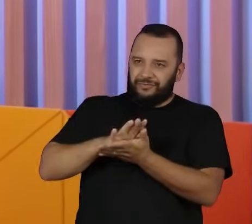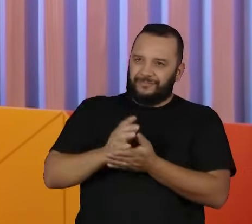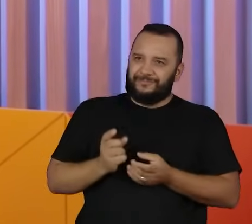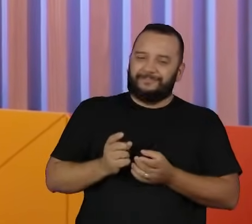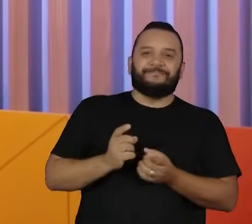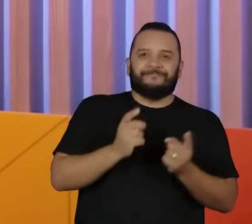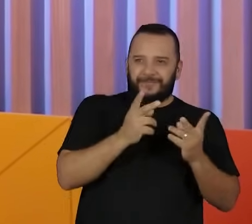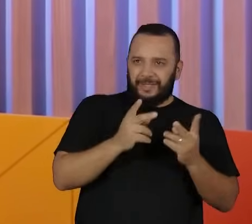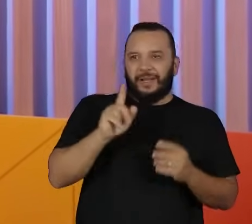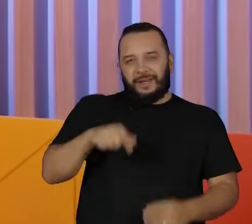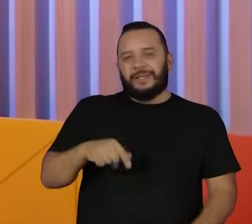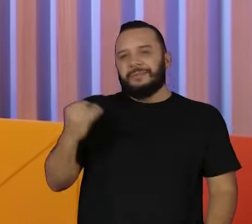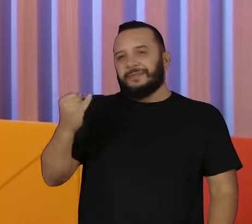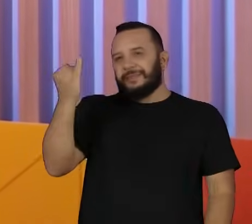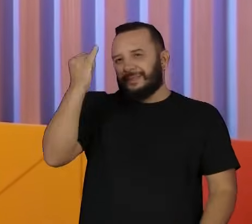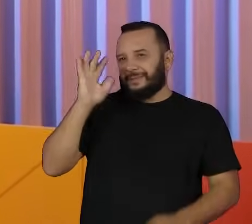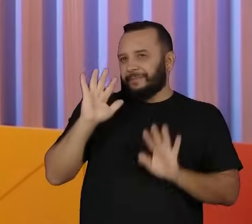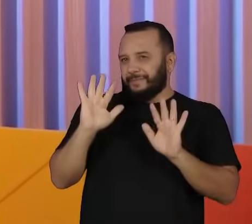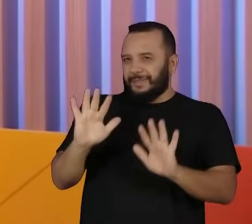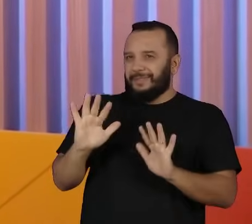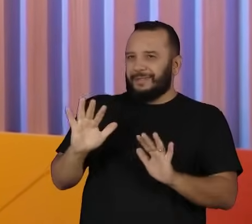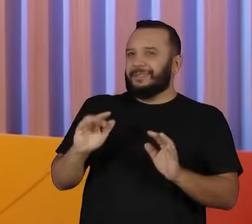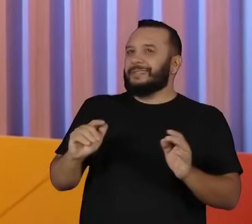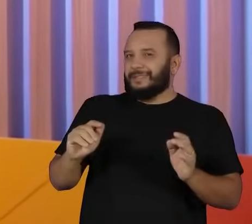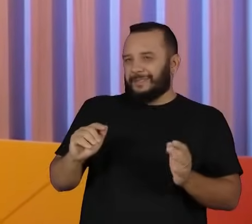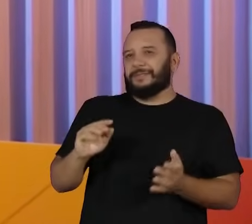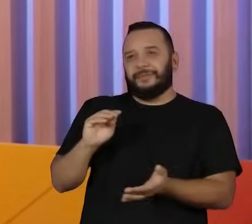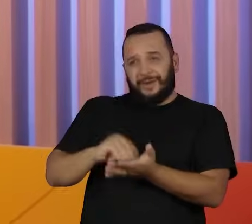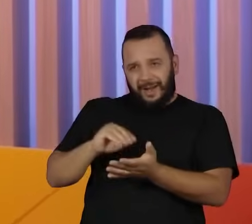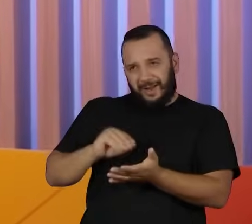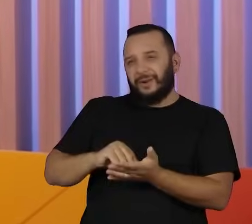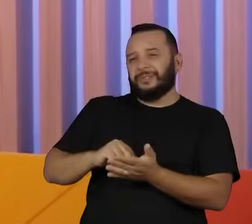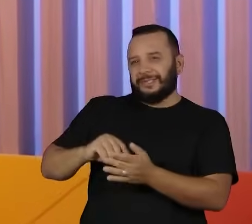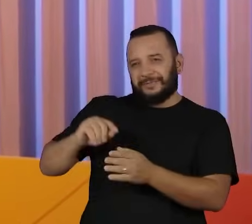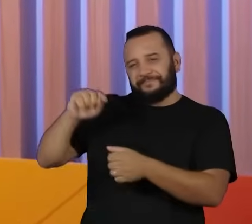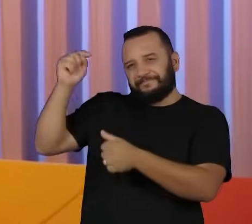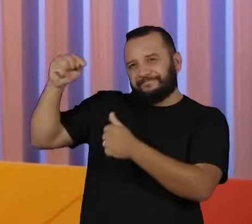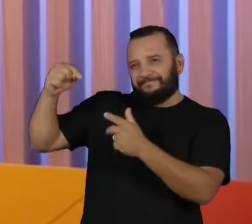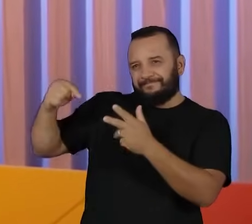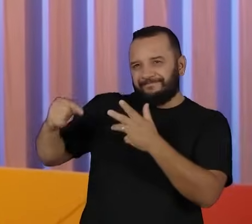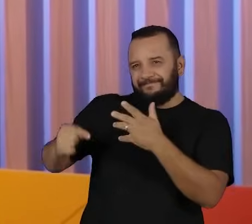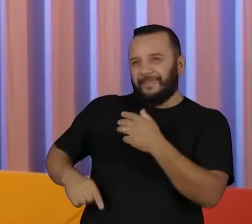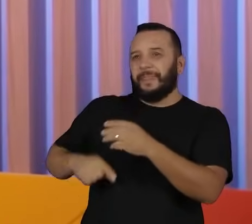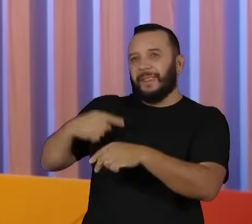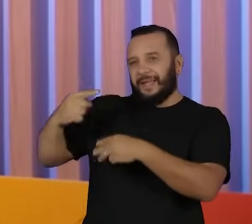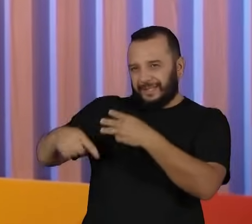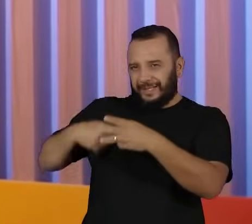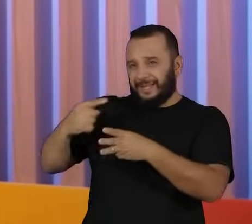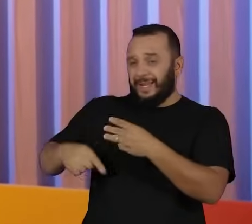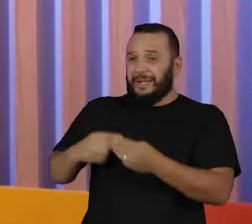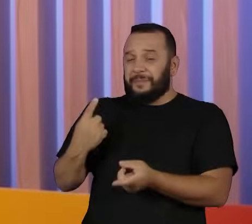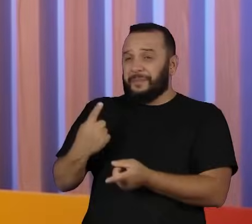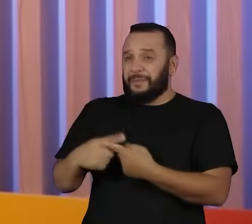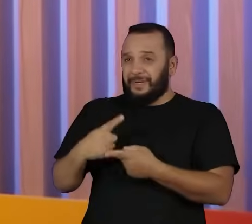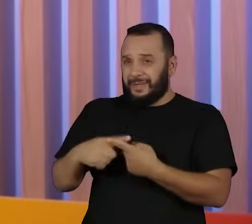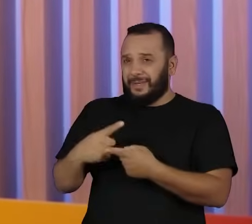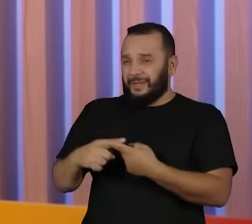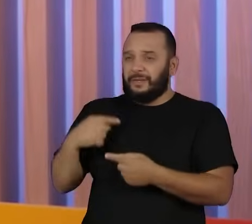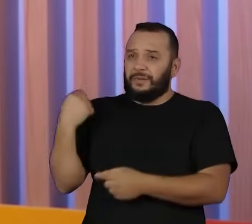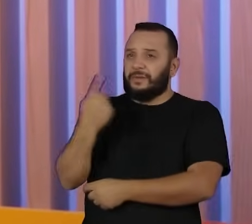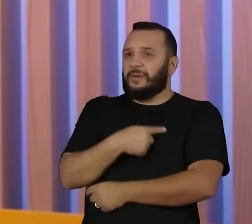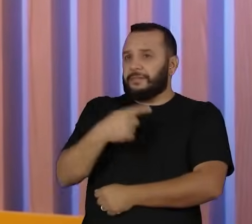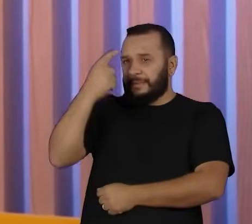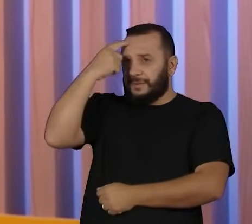muito importante, mas existe um potencial inexplorado nesse nosso Brasil das desigualdades que a gente tem que começar a